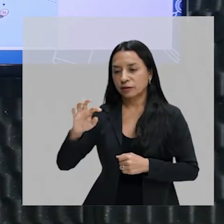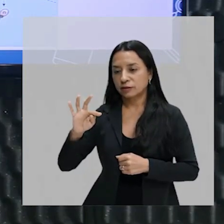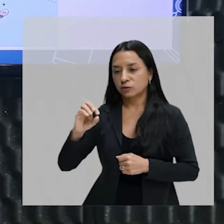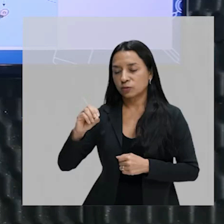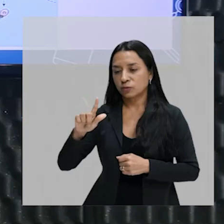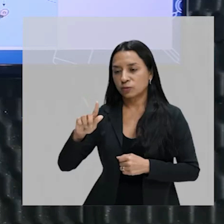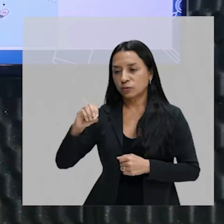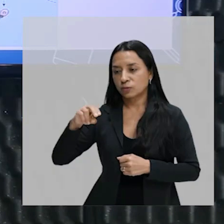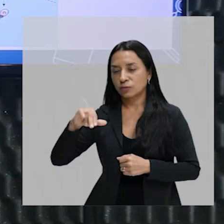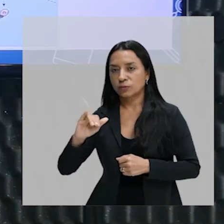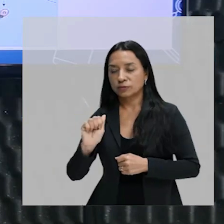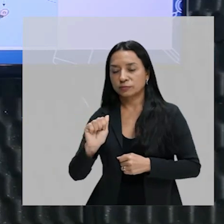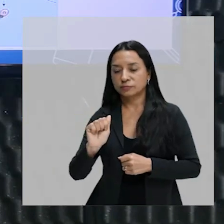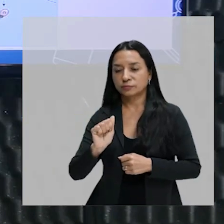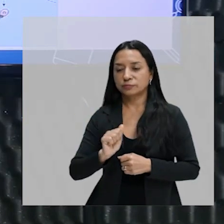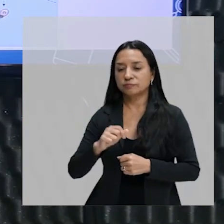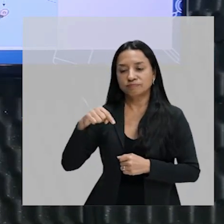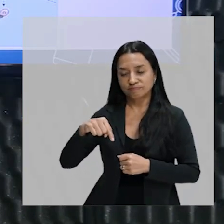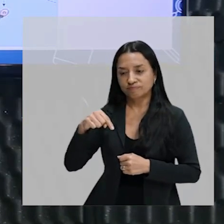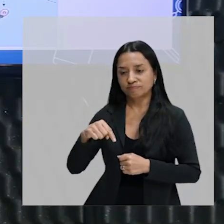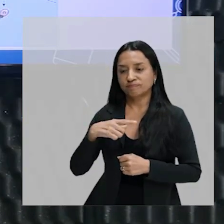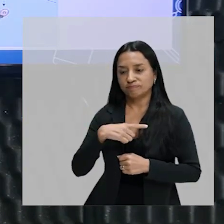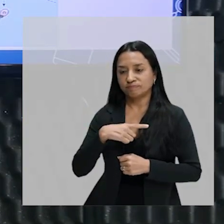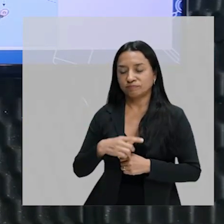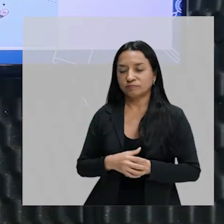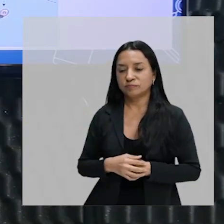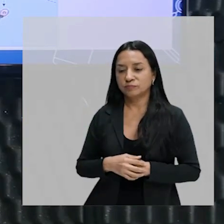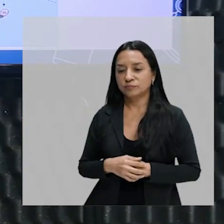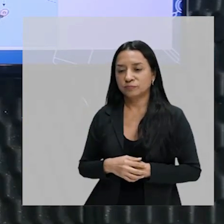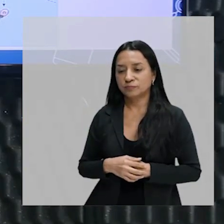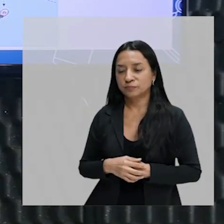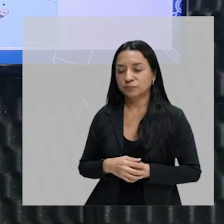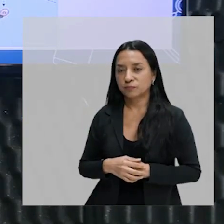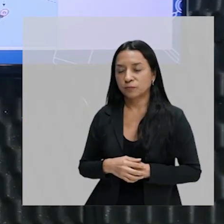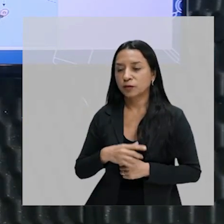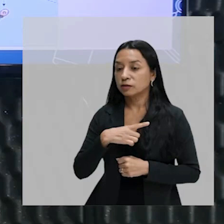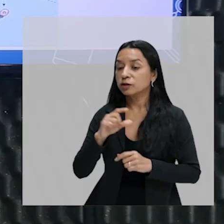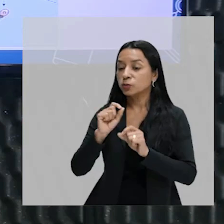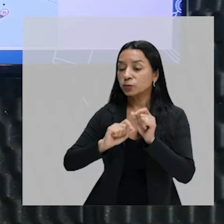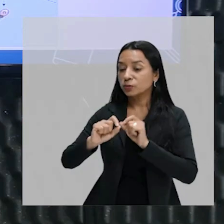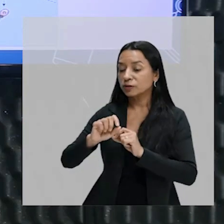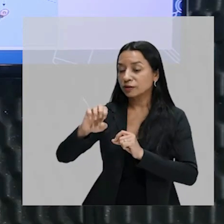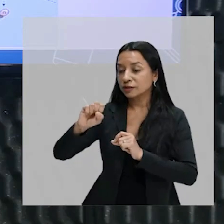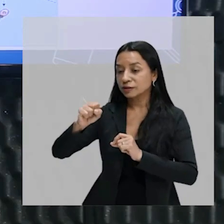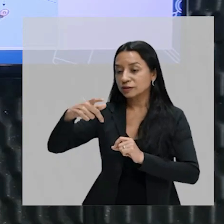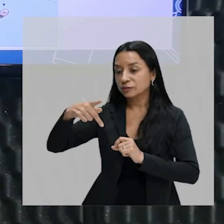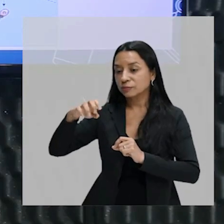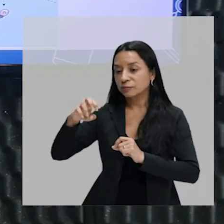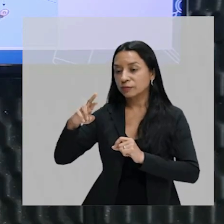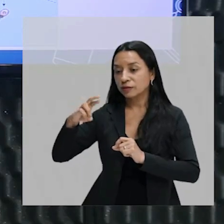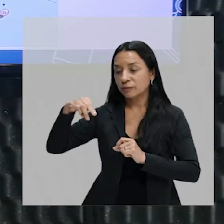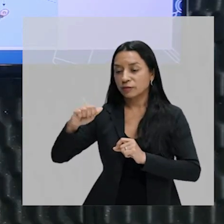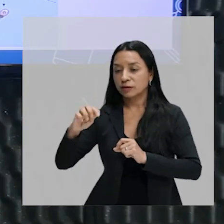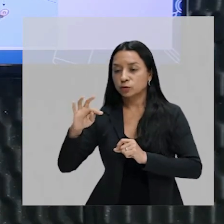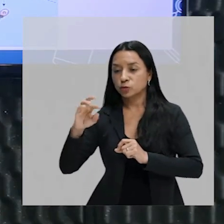as vovogônias aqui na espermatogênea Gênese a gente tem a espermatogônia